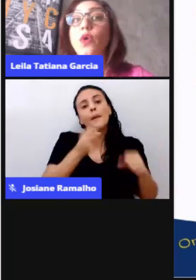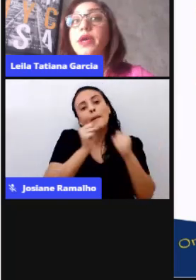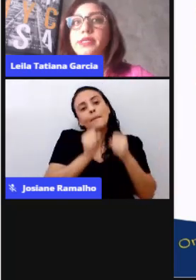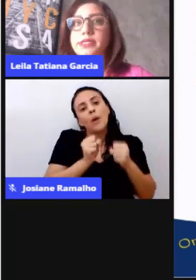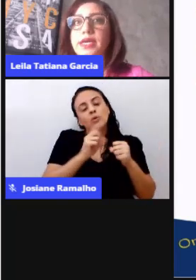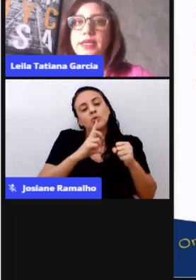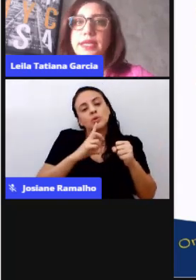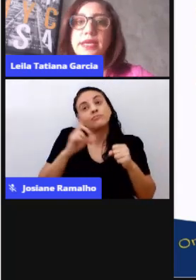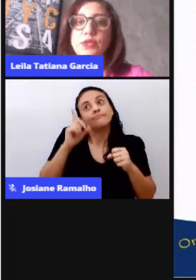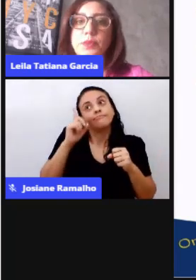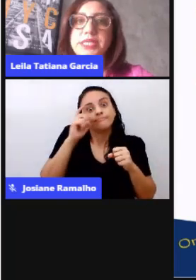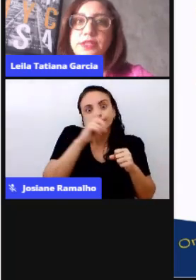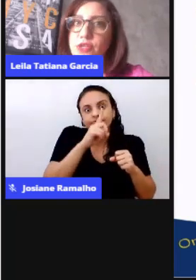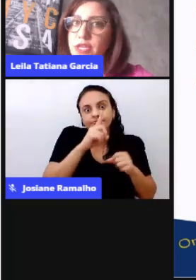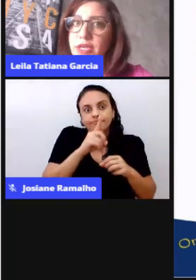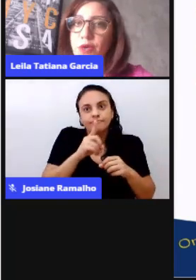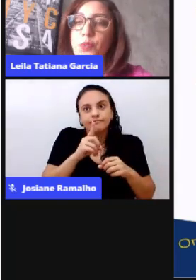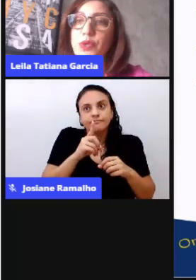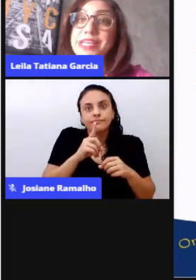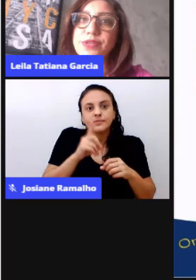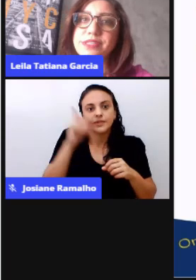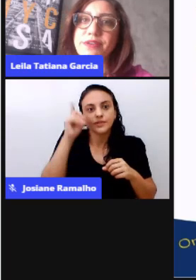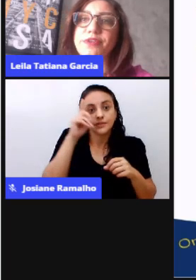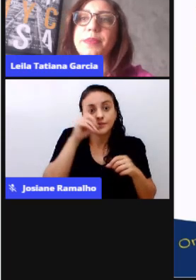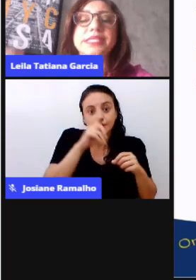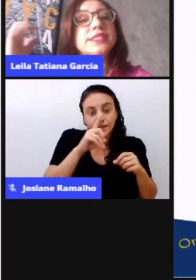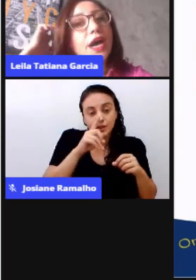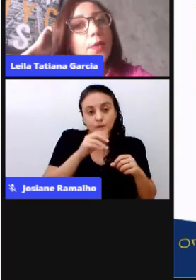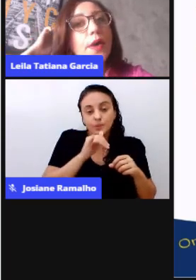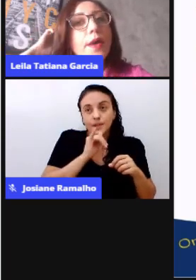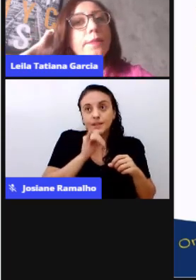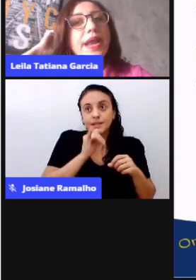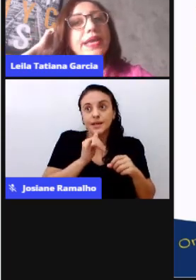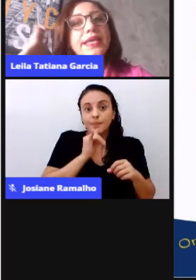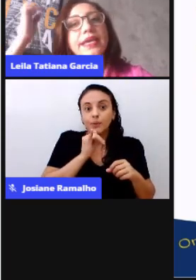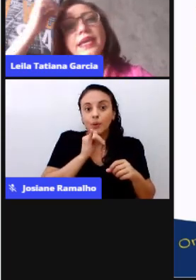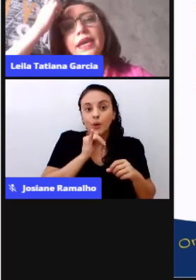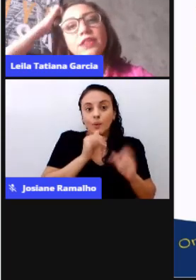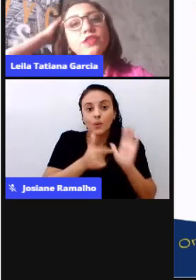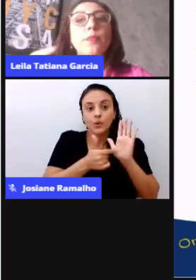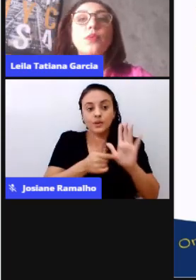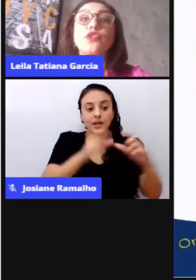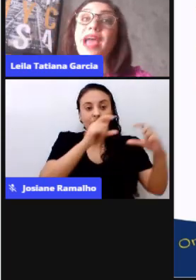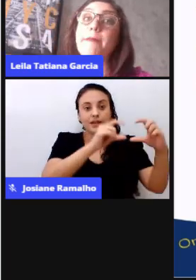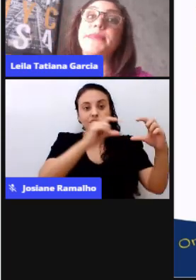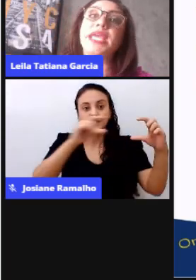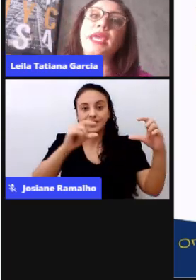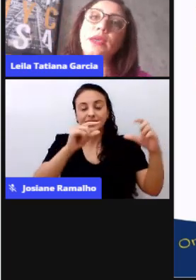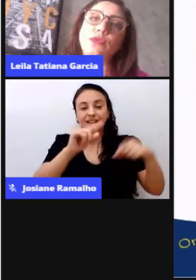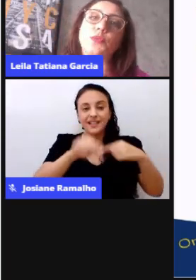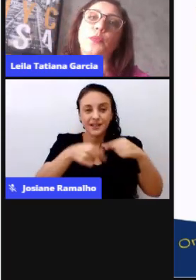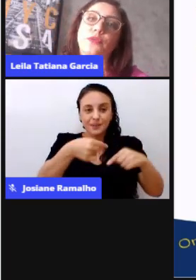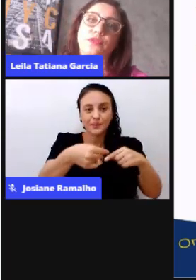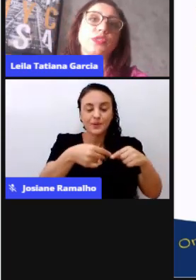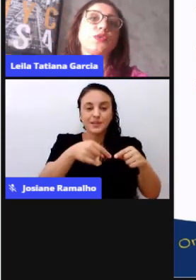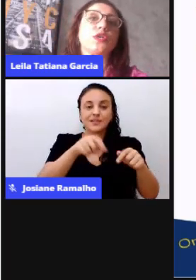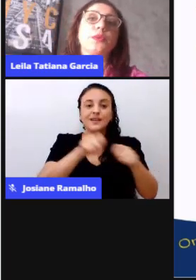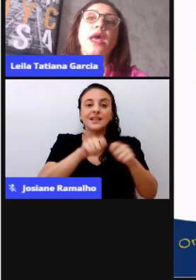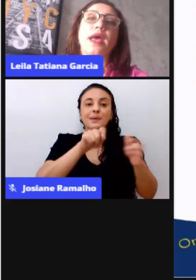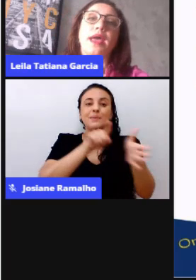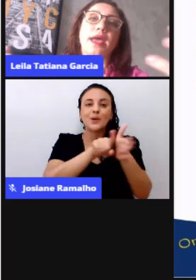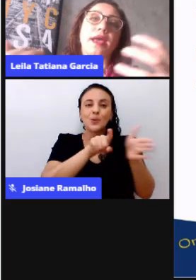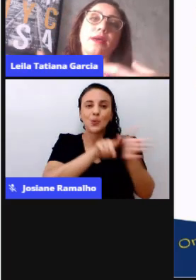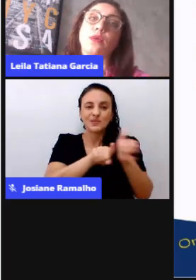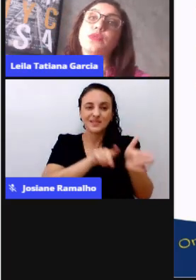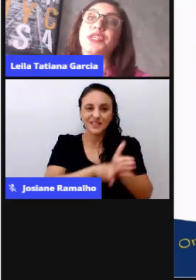elaboração de questões, né, sobre essa tirinha. Então, por isso essa formação, para que a gente aponte caminhos para o